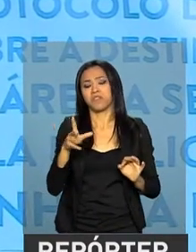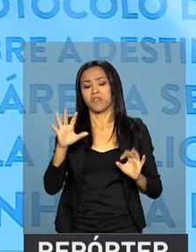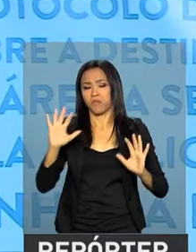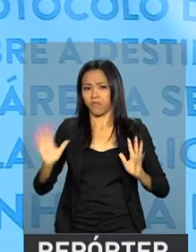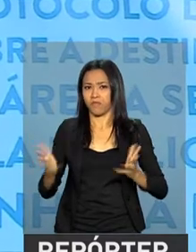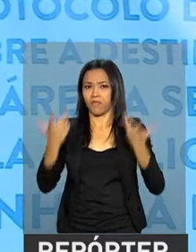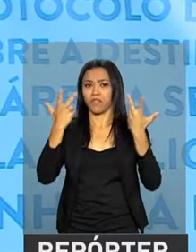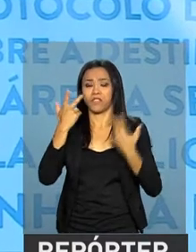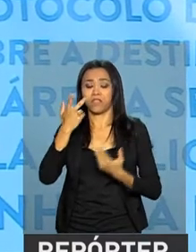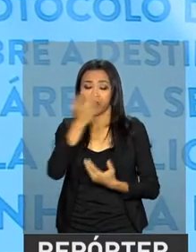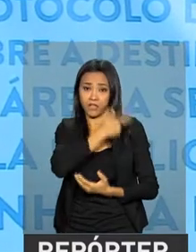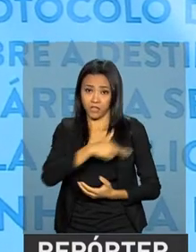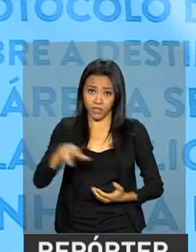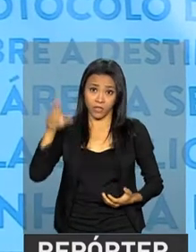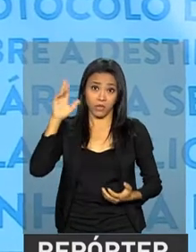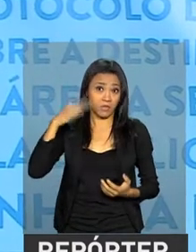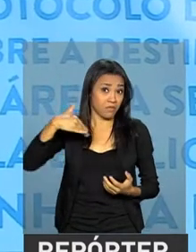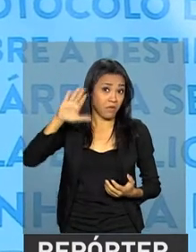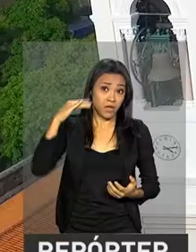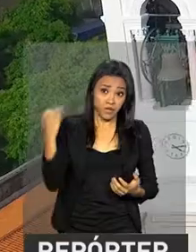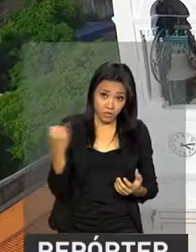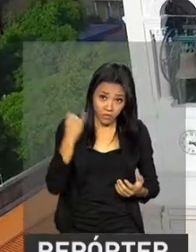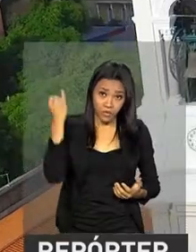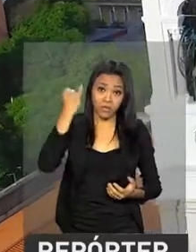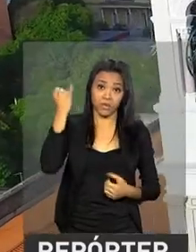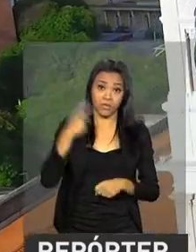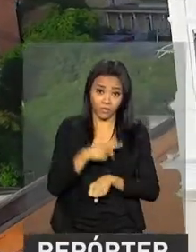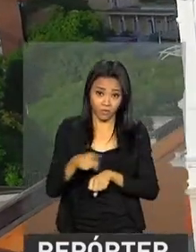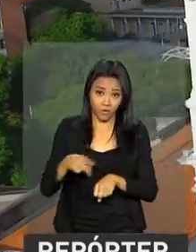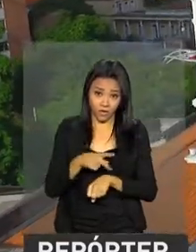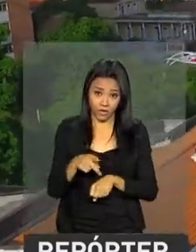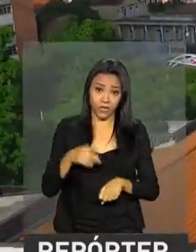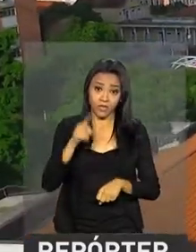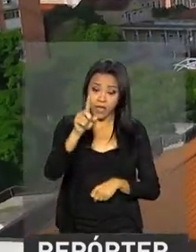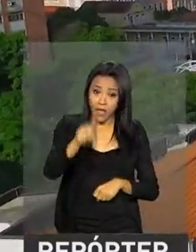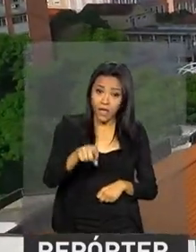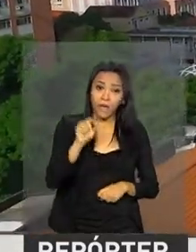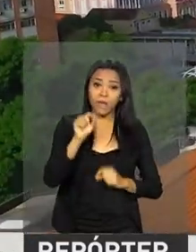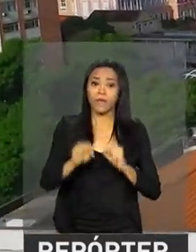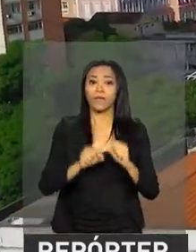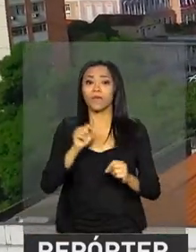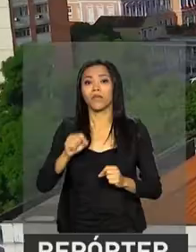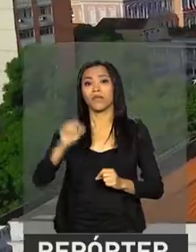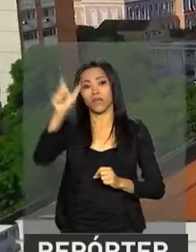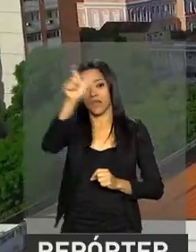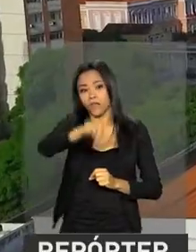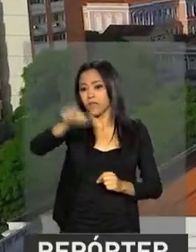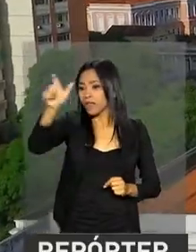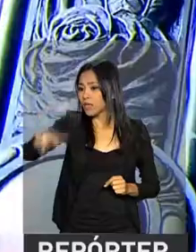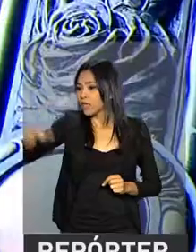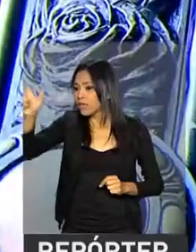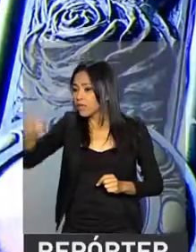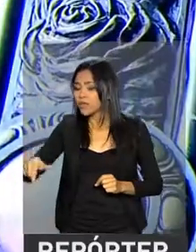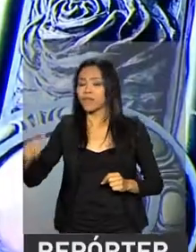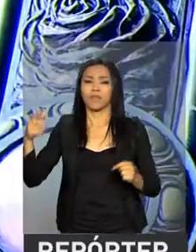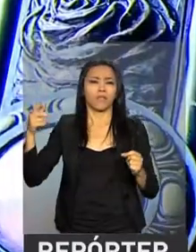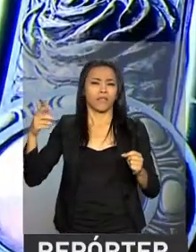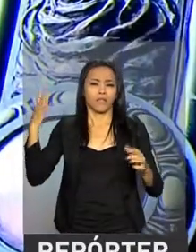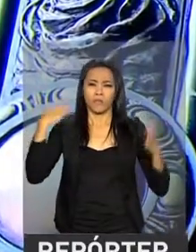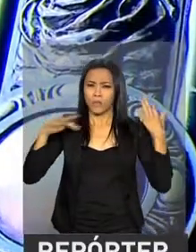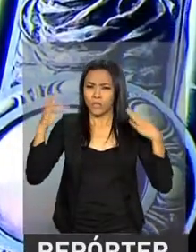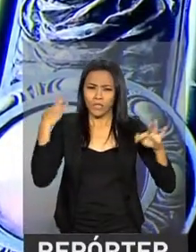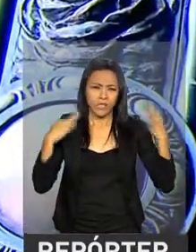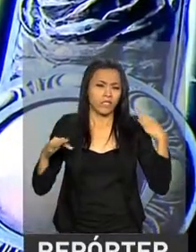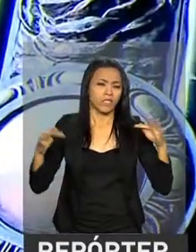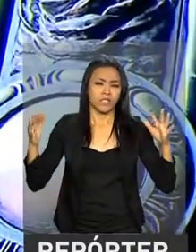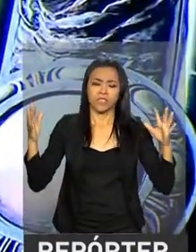mais significativa do nosso país, né? Portanto, uma religação dos cidadãos turistas, dos cidadãos do Pará